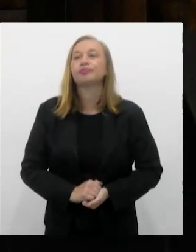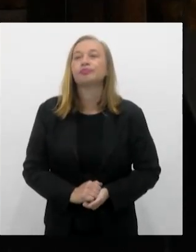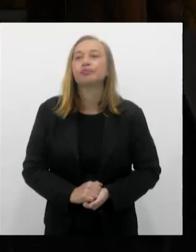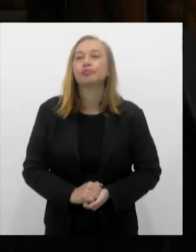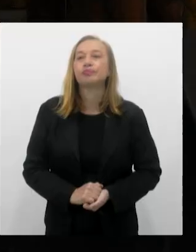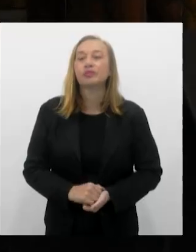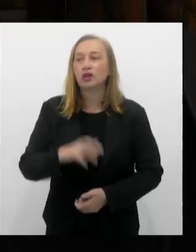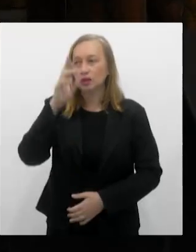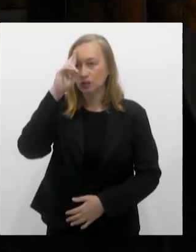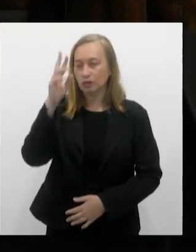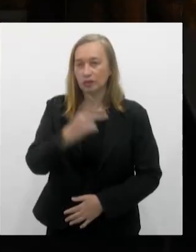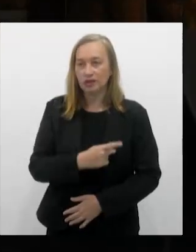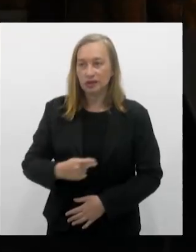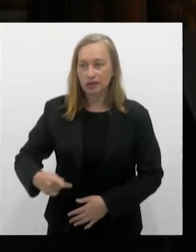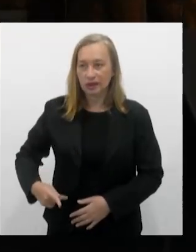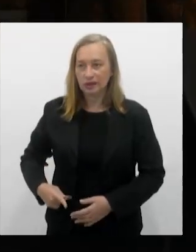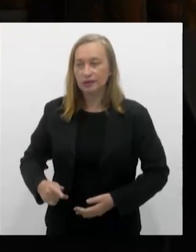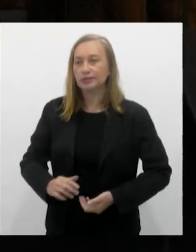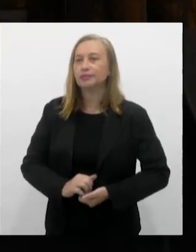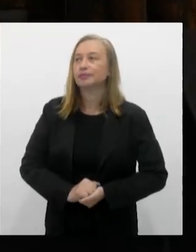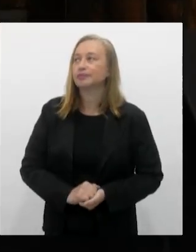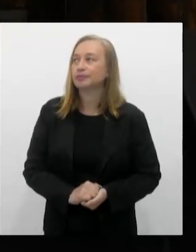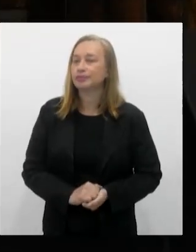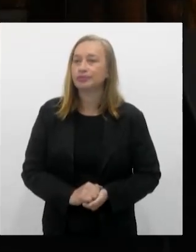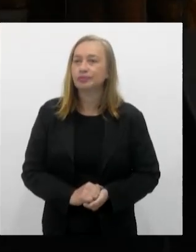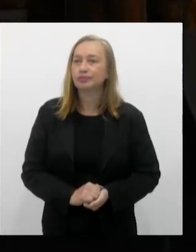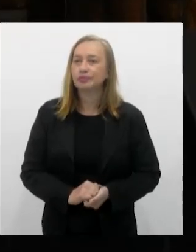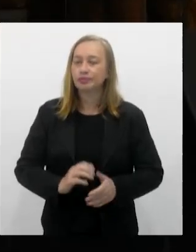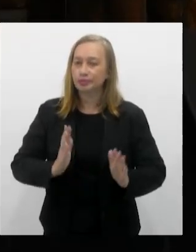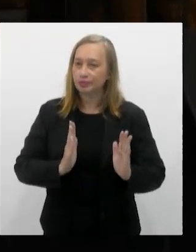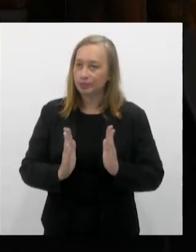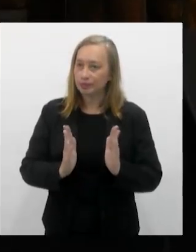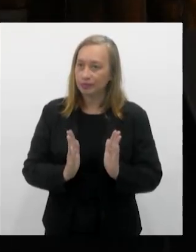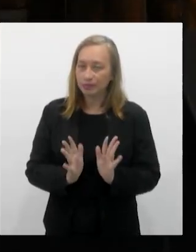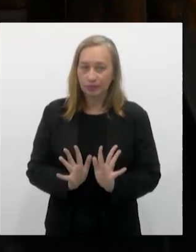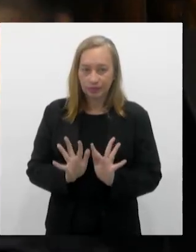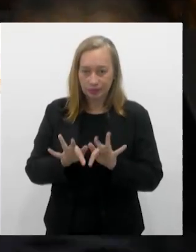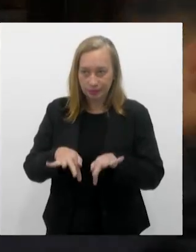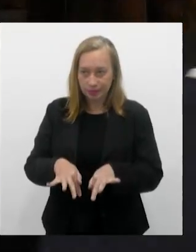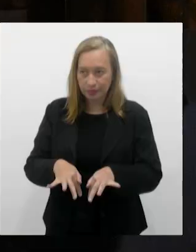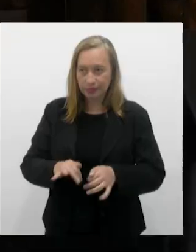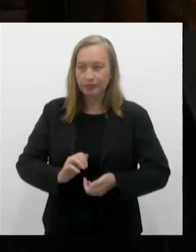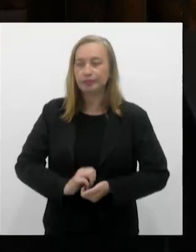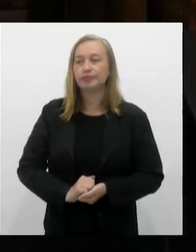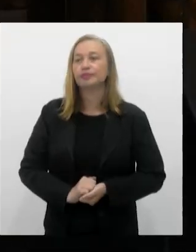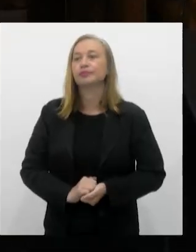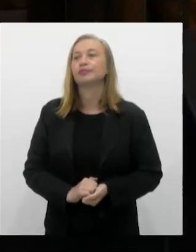Senhor presidente, do expediente final,